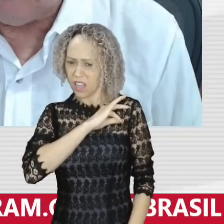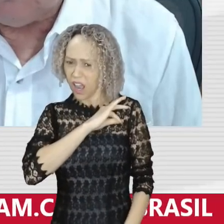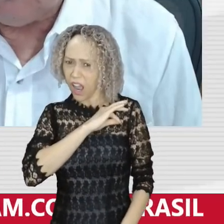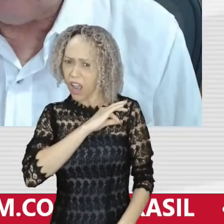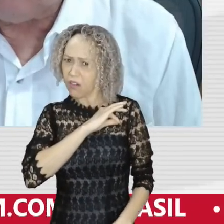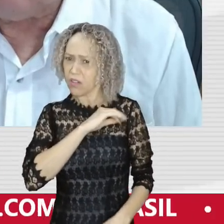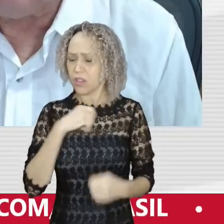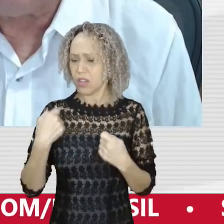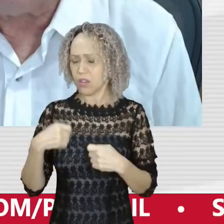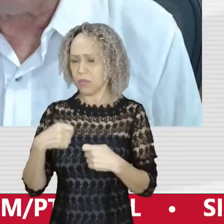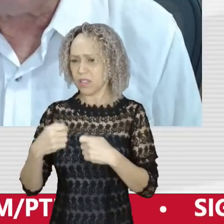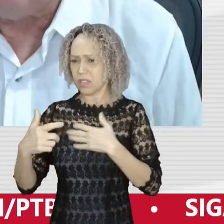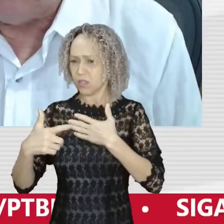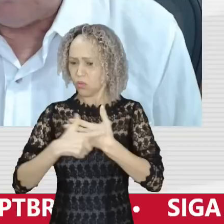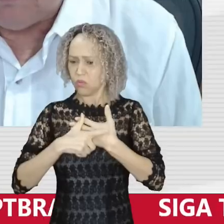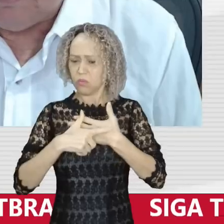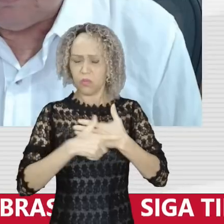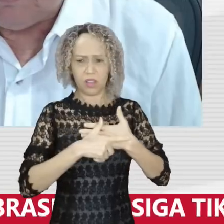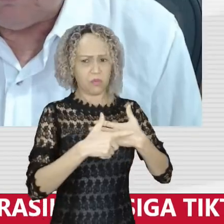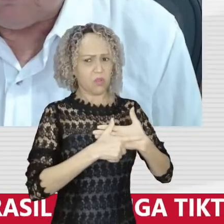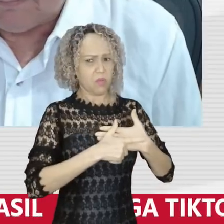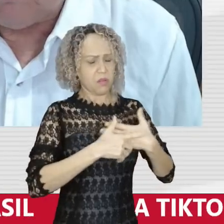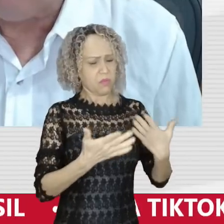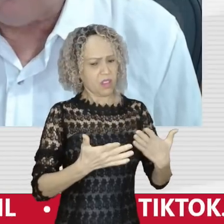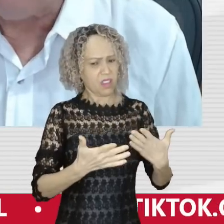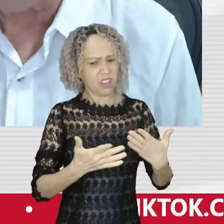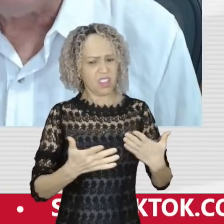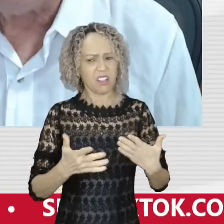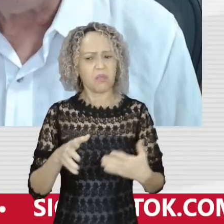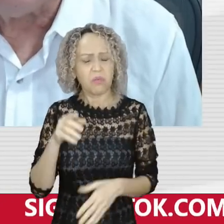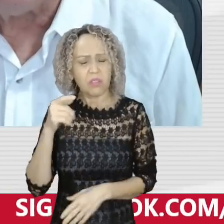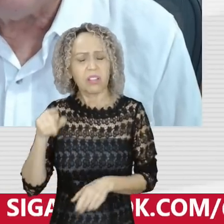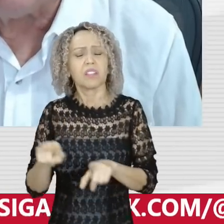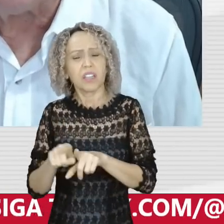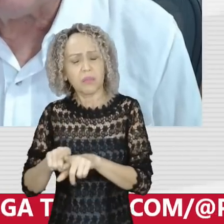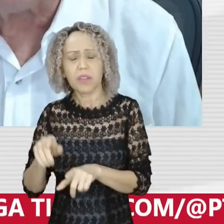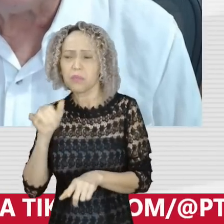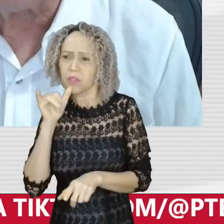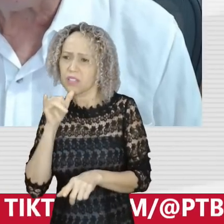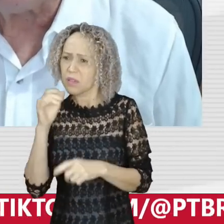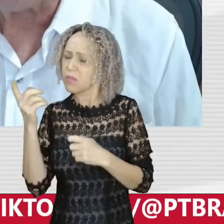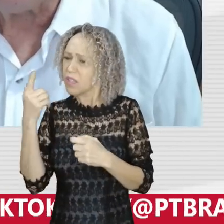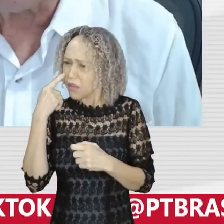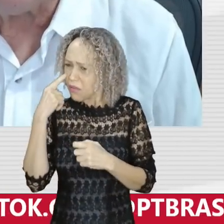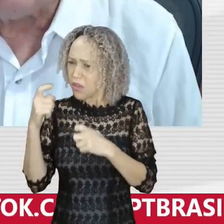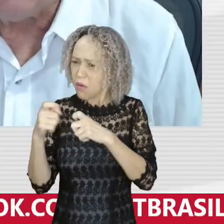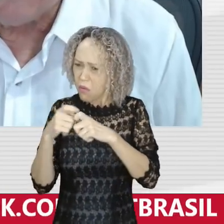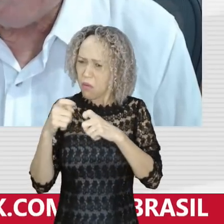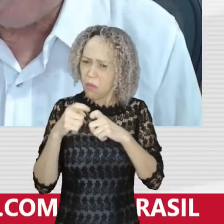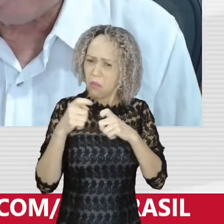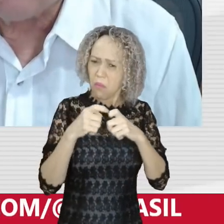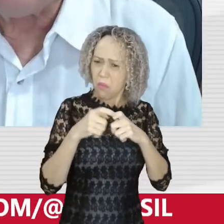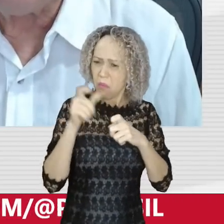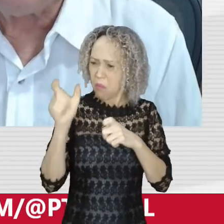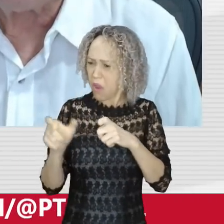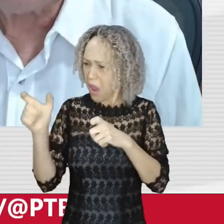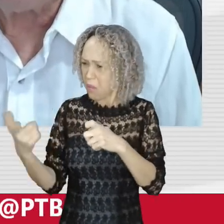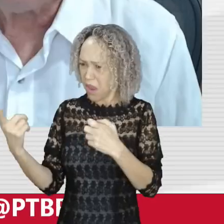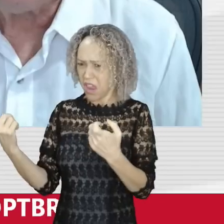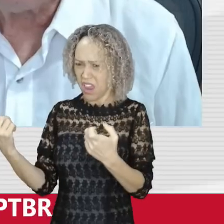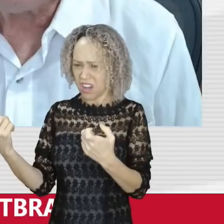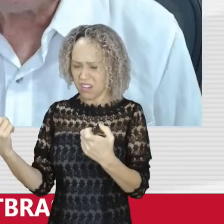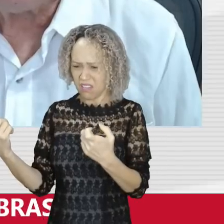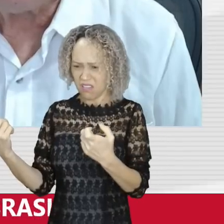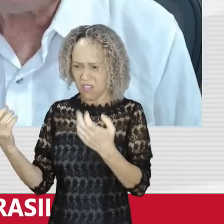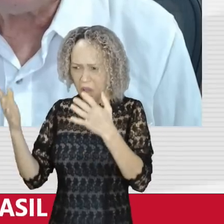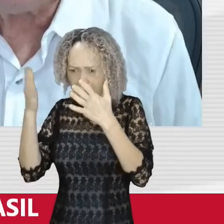Aí você assistiu também médicos negacionistas, né? Fazendo campanha contra a vacina, seguindo a